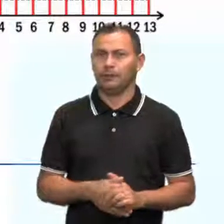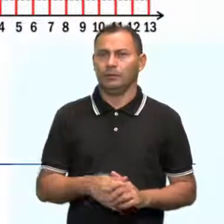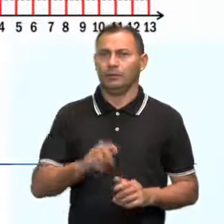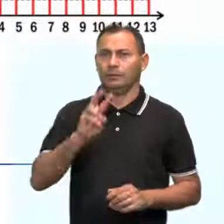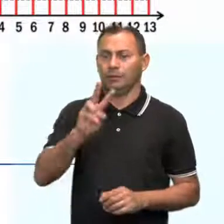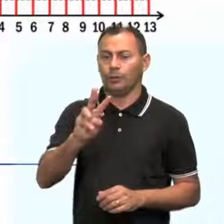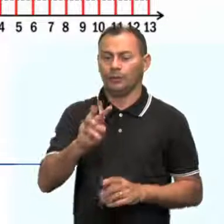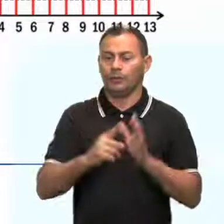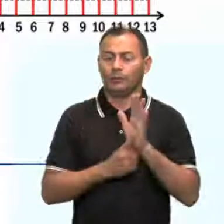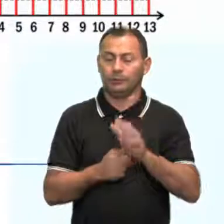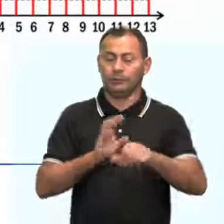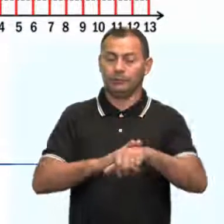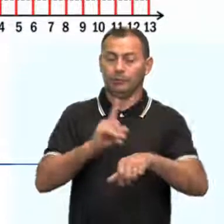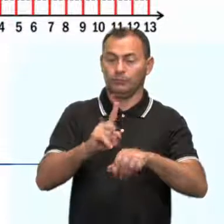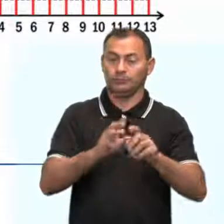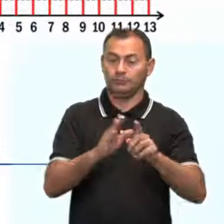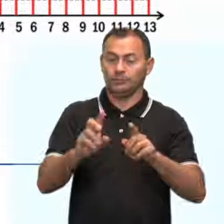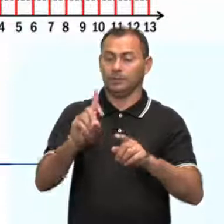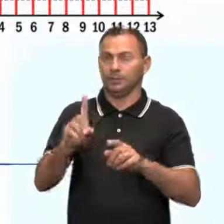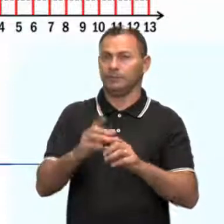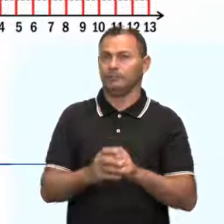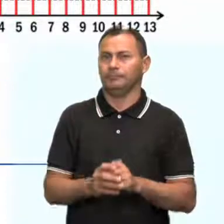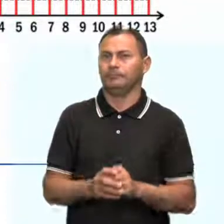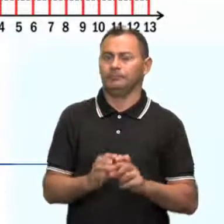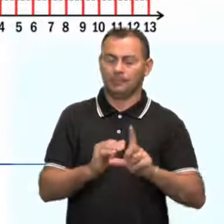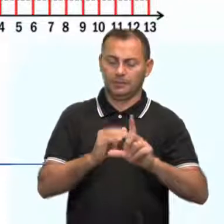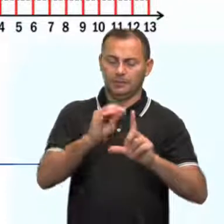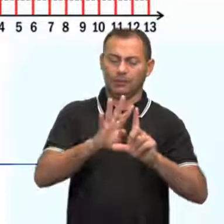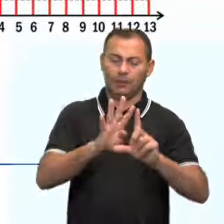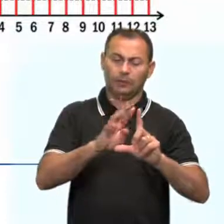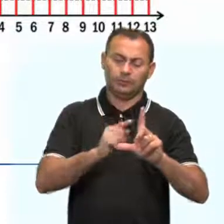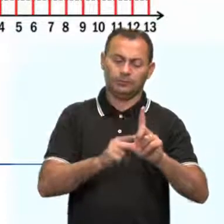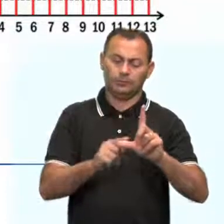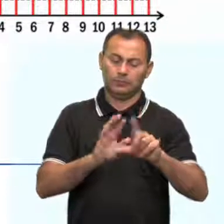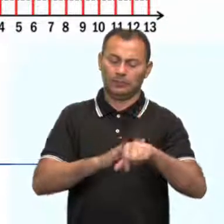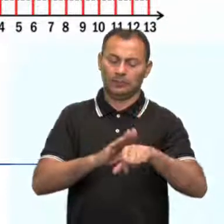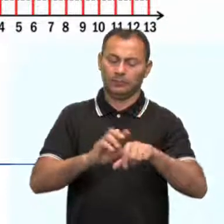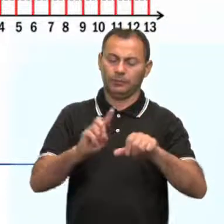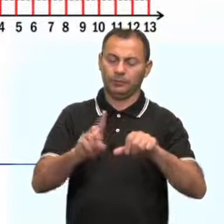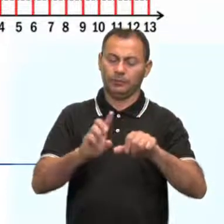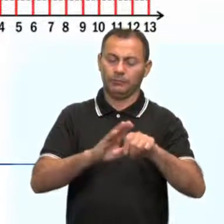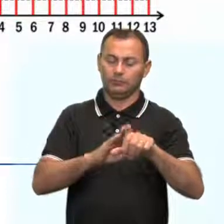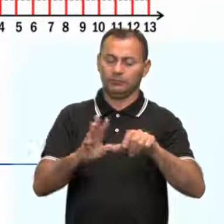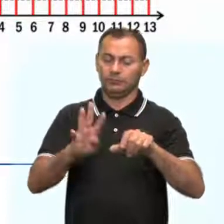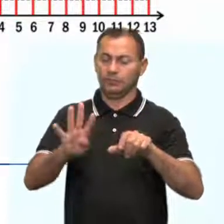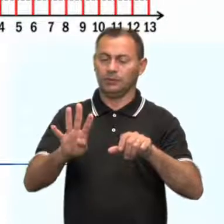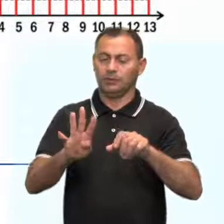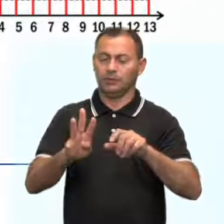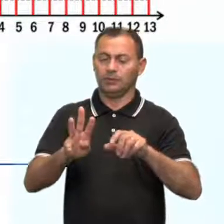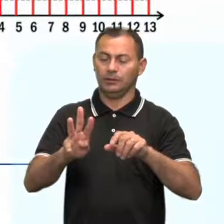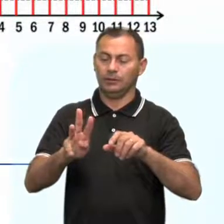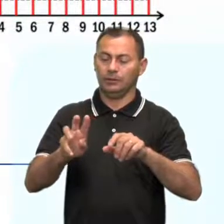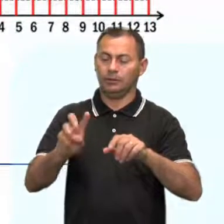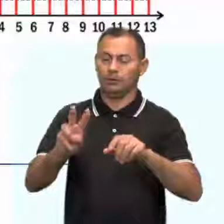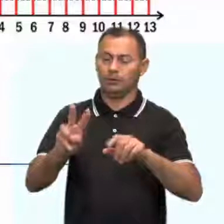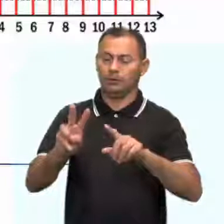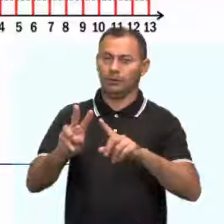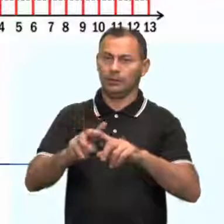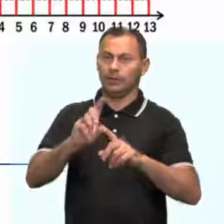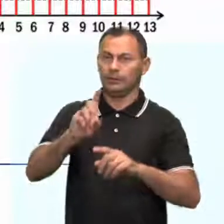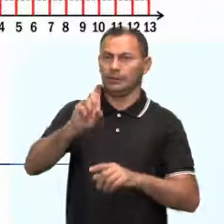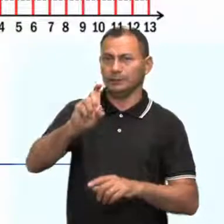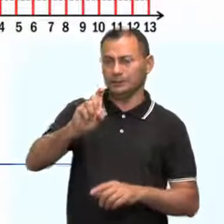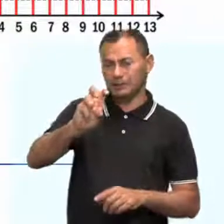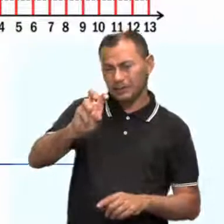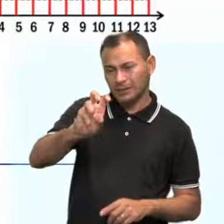2, ele amostra de novo. Aqui estava, digamos, 5,3. Então, 5,3,